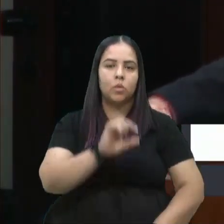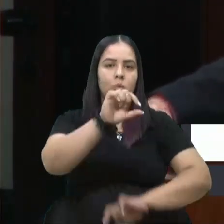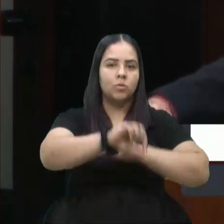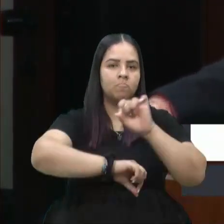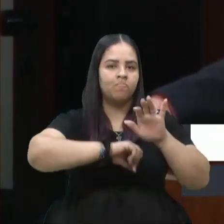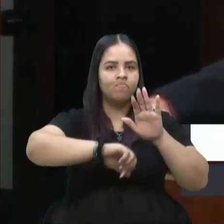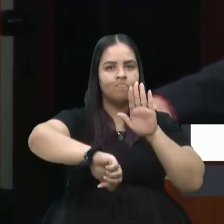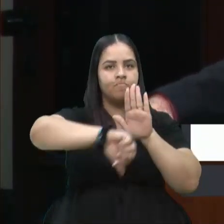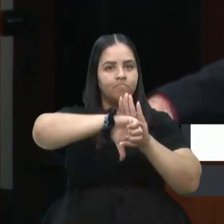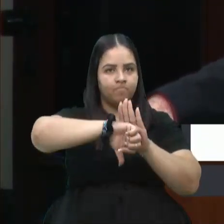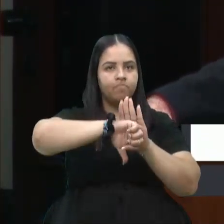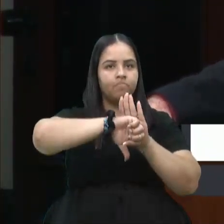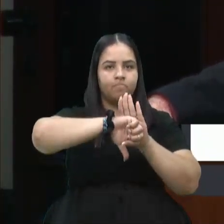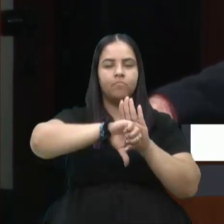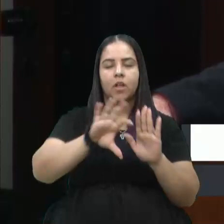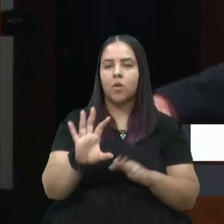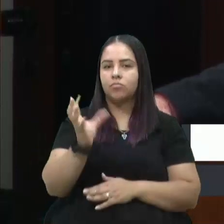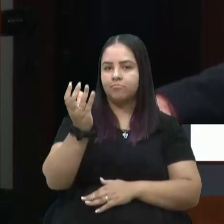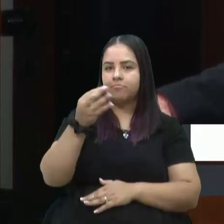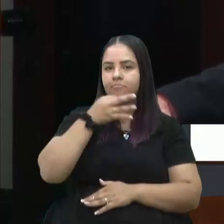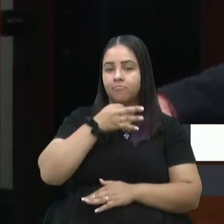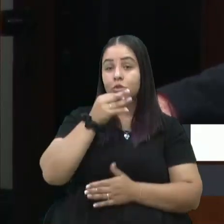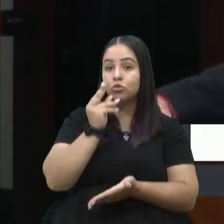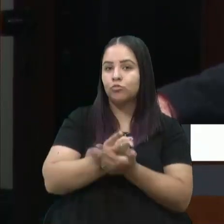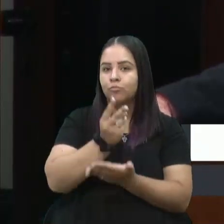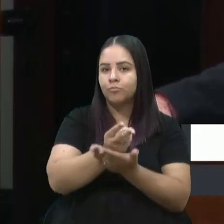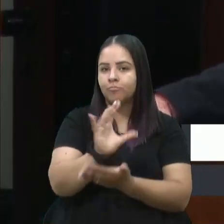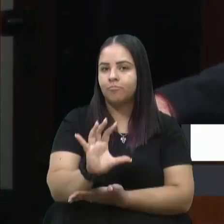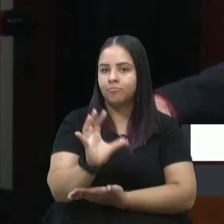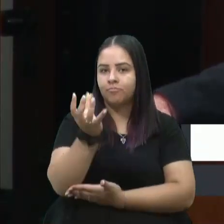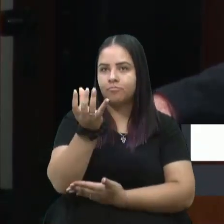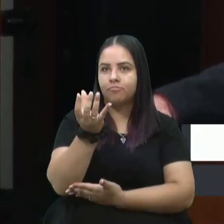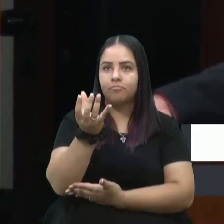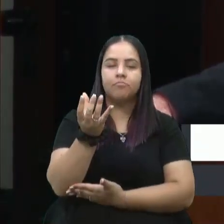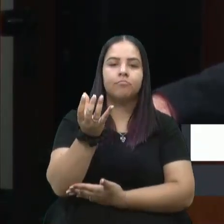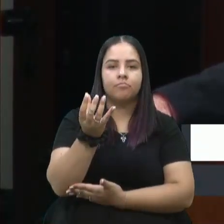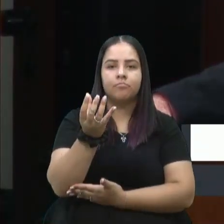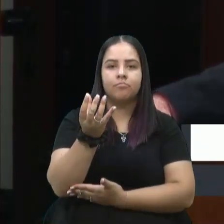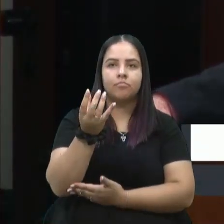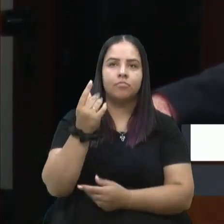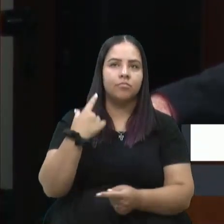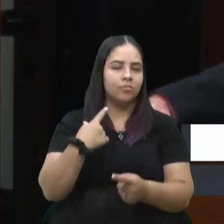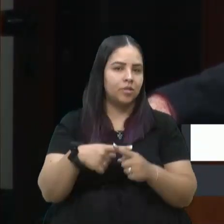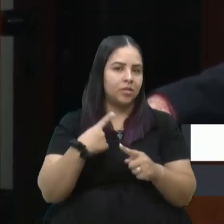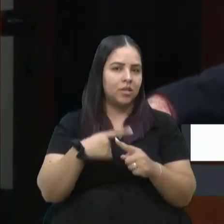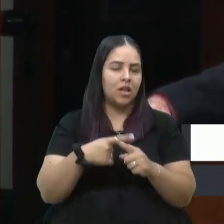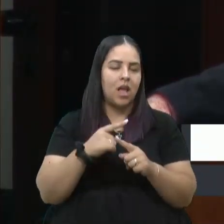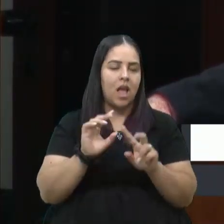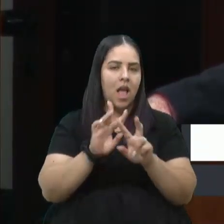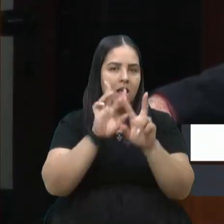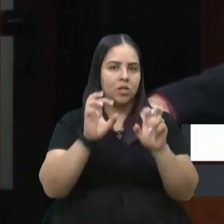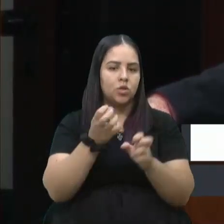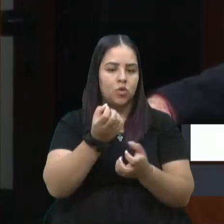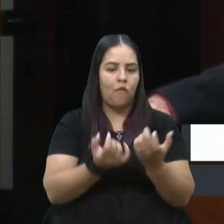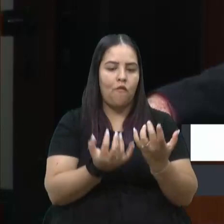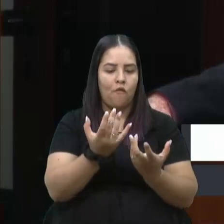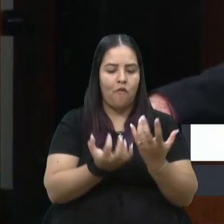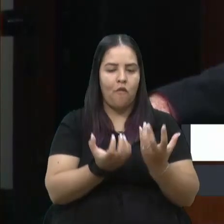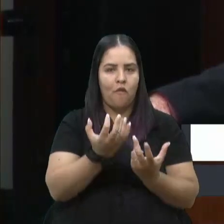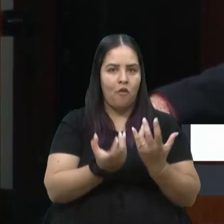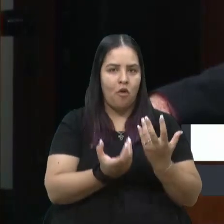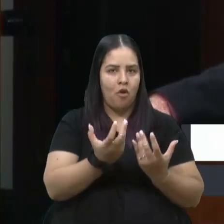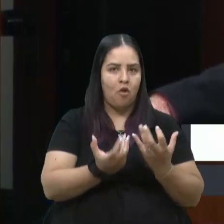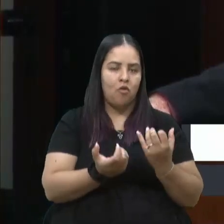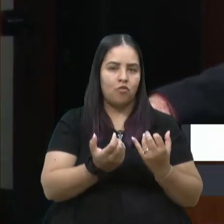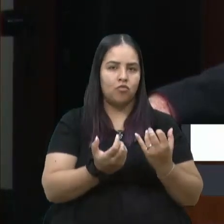sendo cometido em Caxias do Sul, que continua sendo cometido, porque em relação à queimada dos